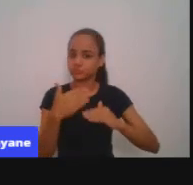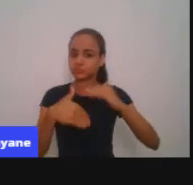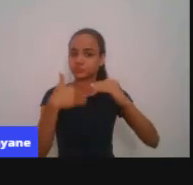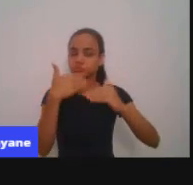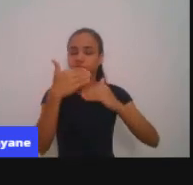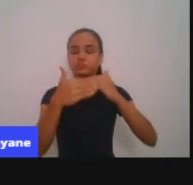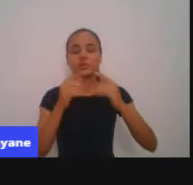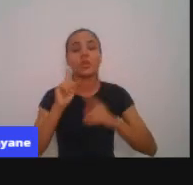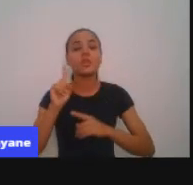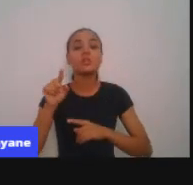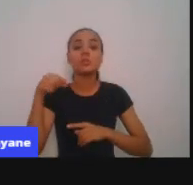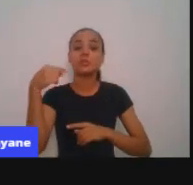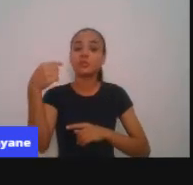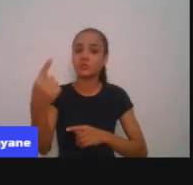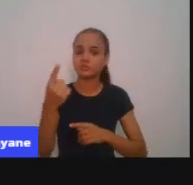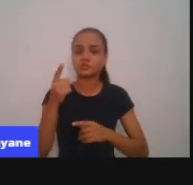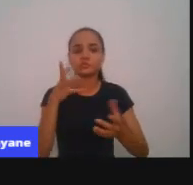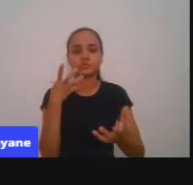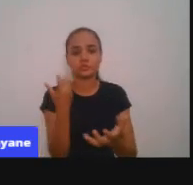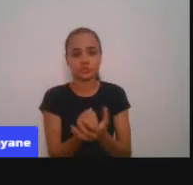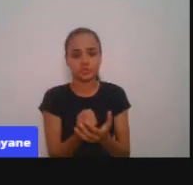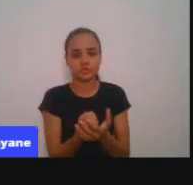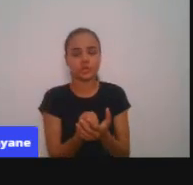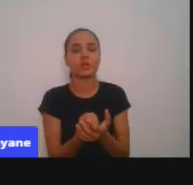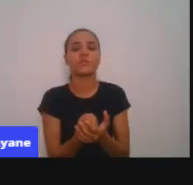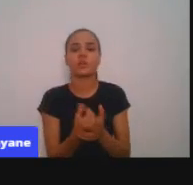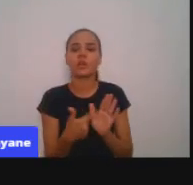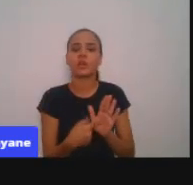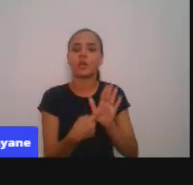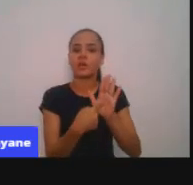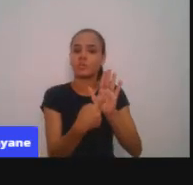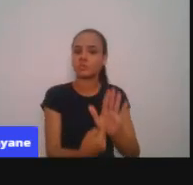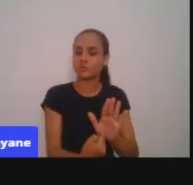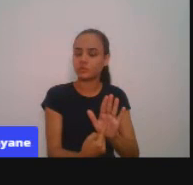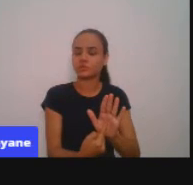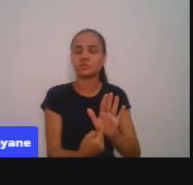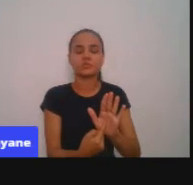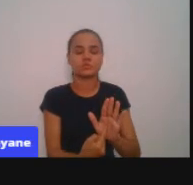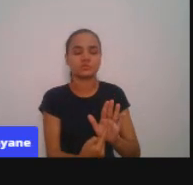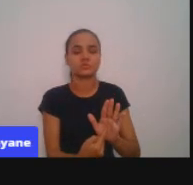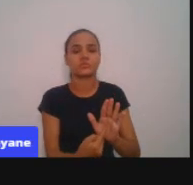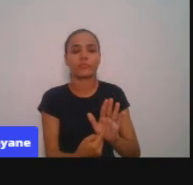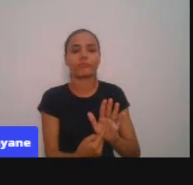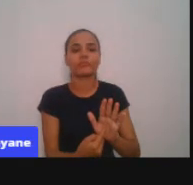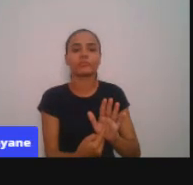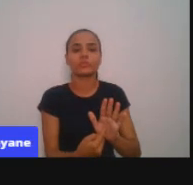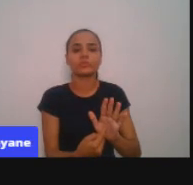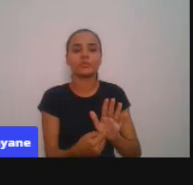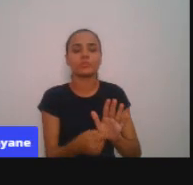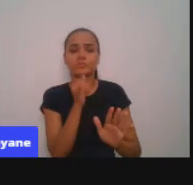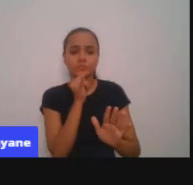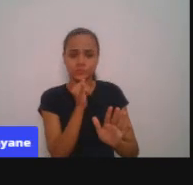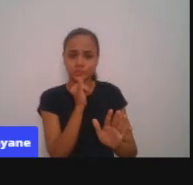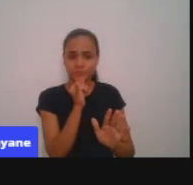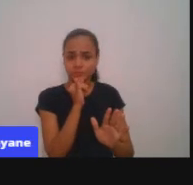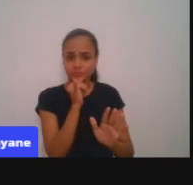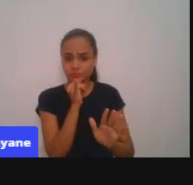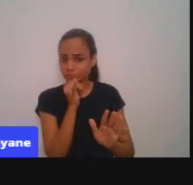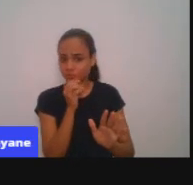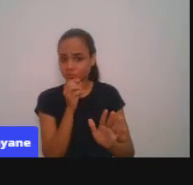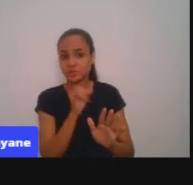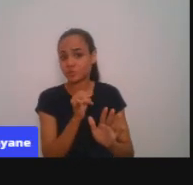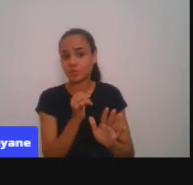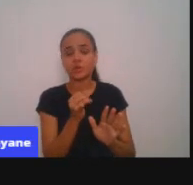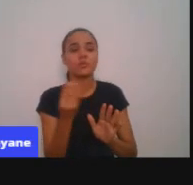ele salva no modo de apresentação, porque elas até vão dizer lá que, por exemplo, se você coloca numa